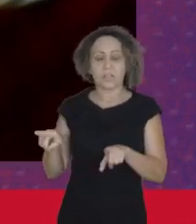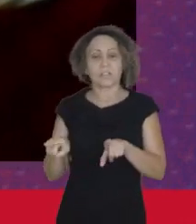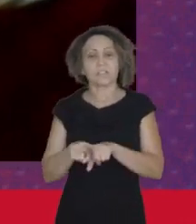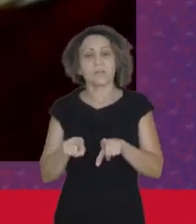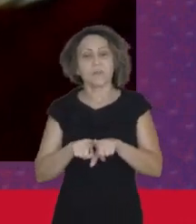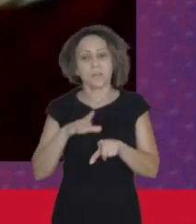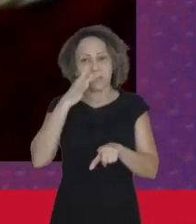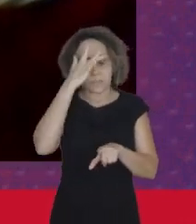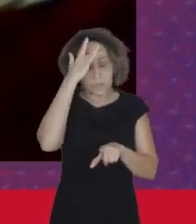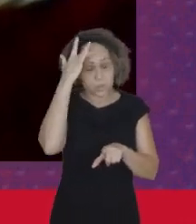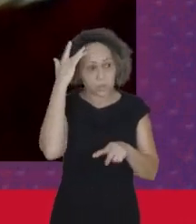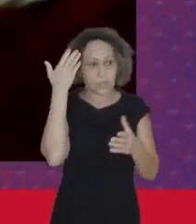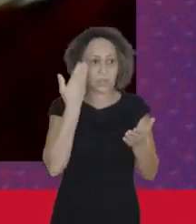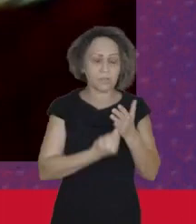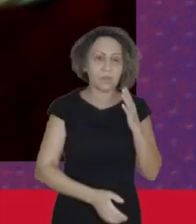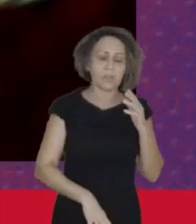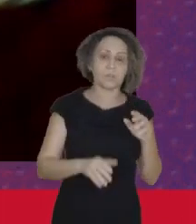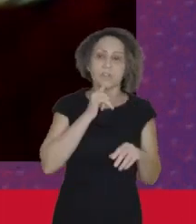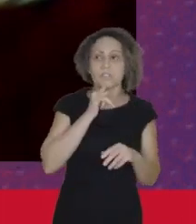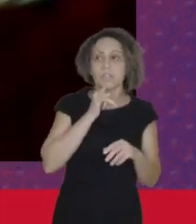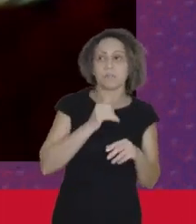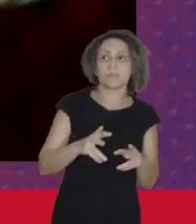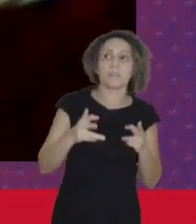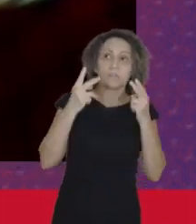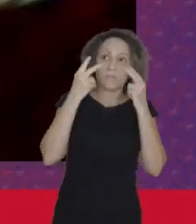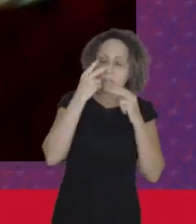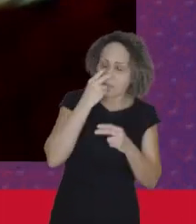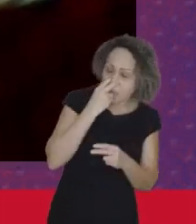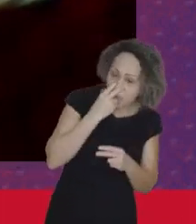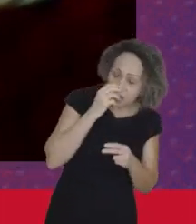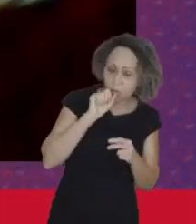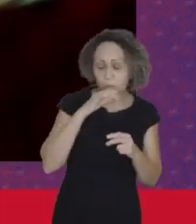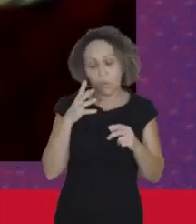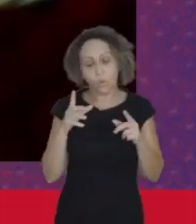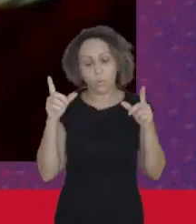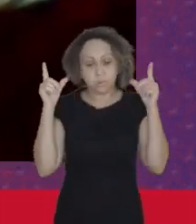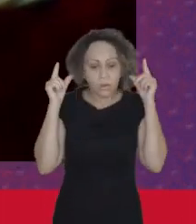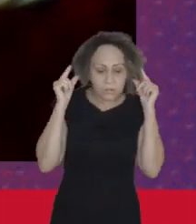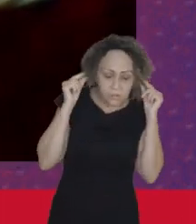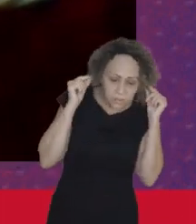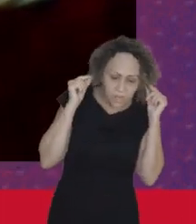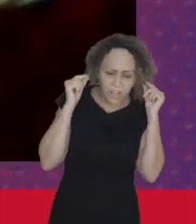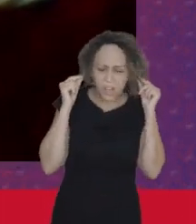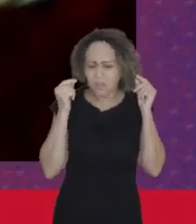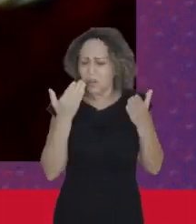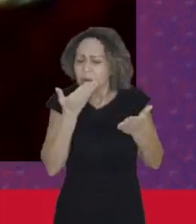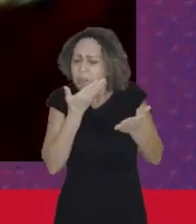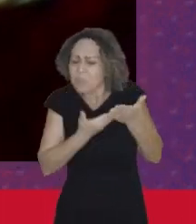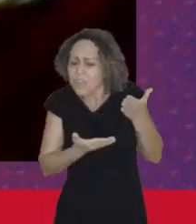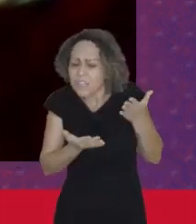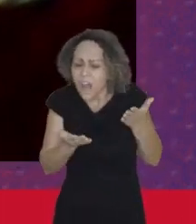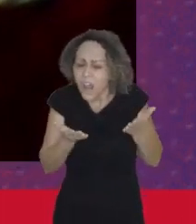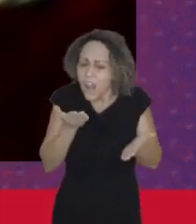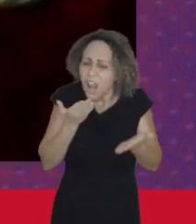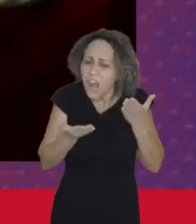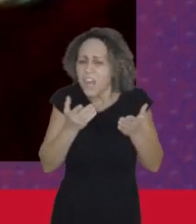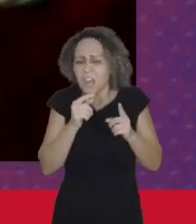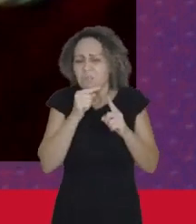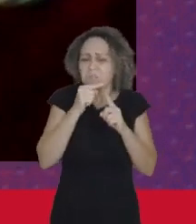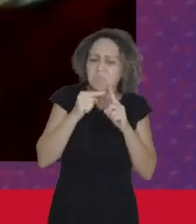sensoriais, ou visão ou audição, né? Desde perdas leves até perdas